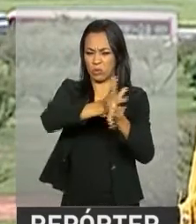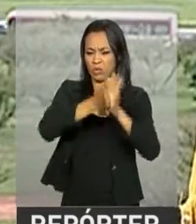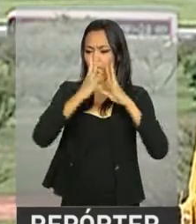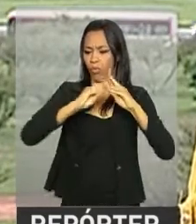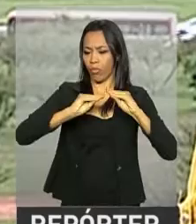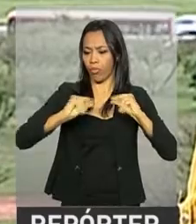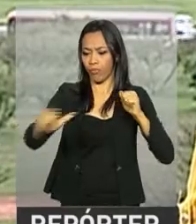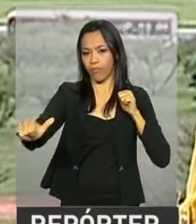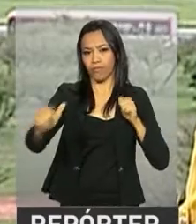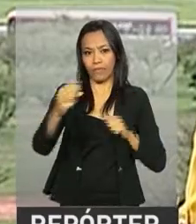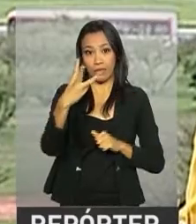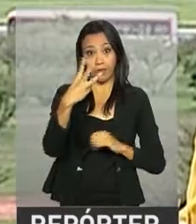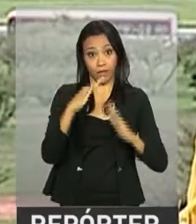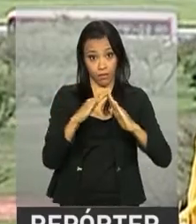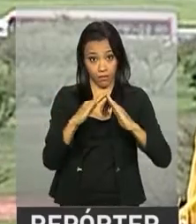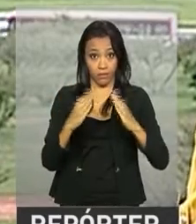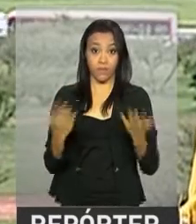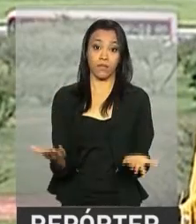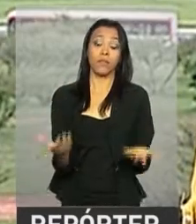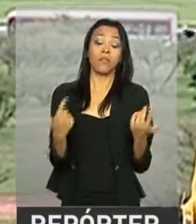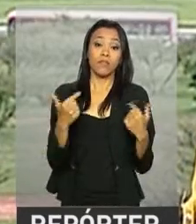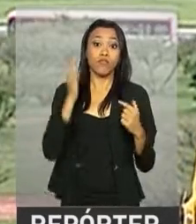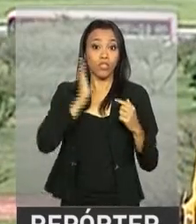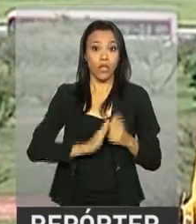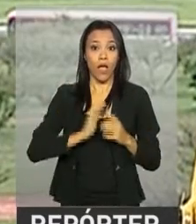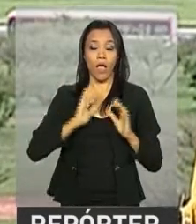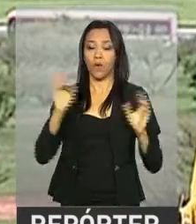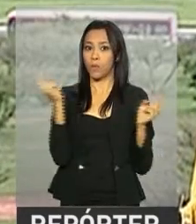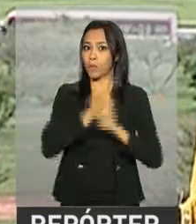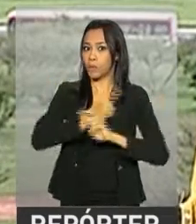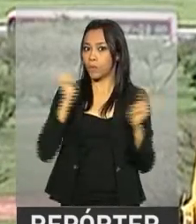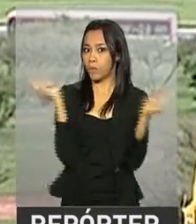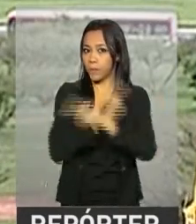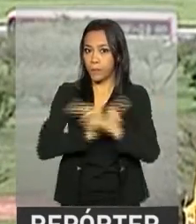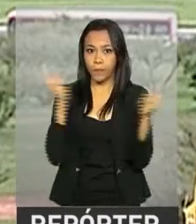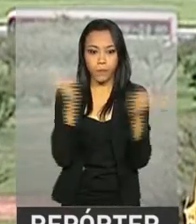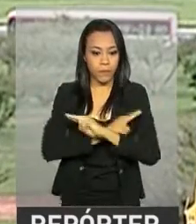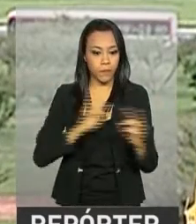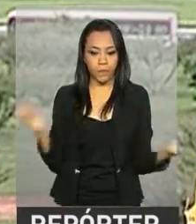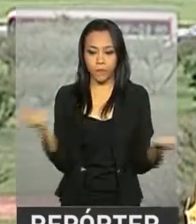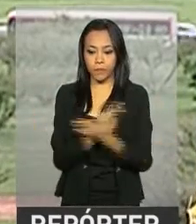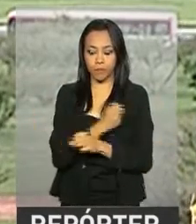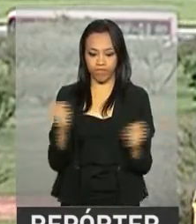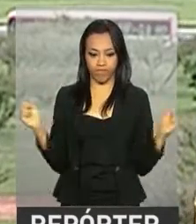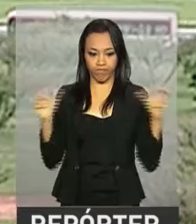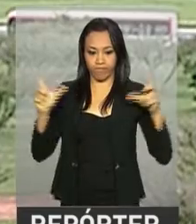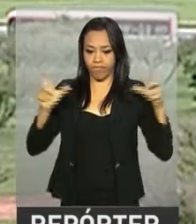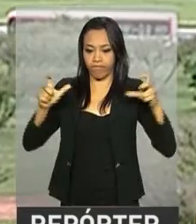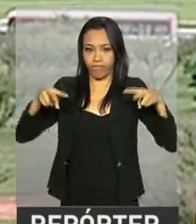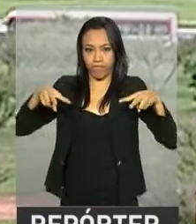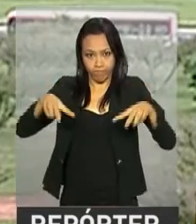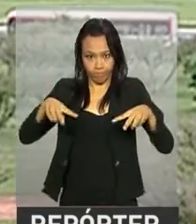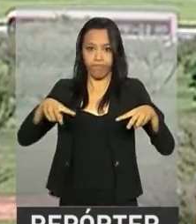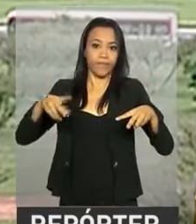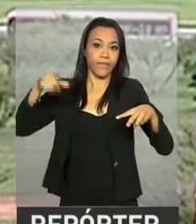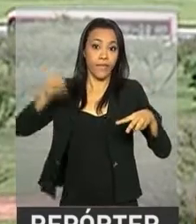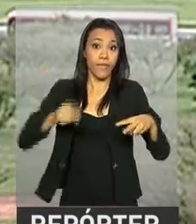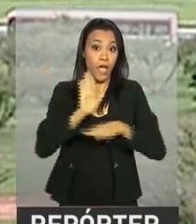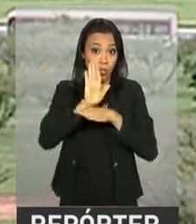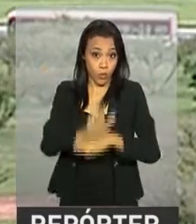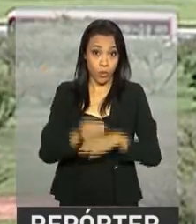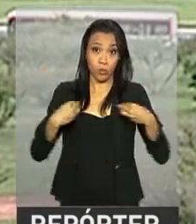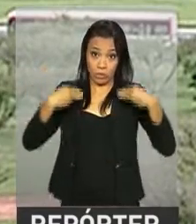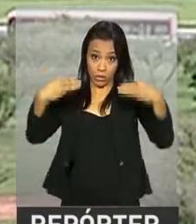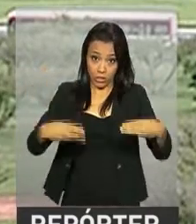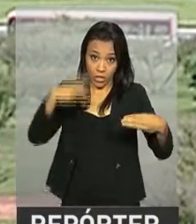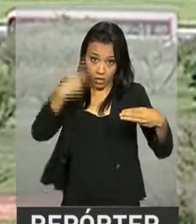O município de Petrópolis já decretou estado de emergência e a ideia dessa ajuda do Ministério da Integração Nacional é dar